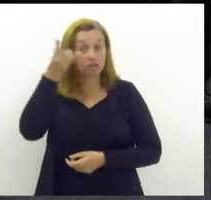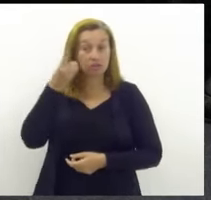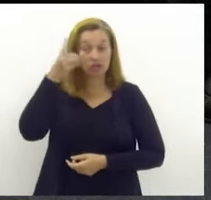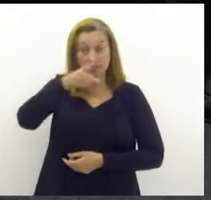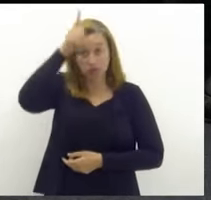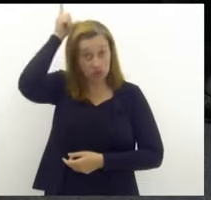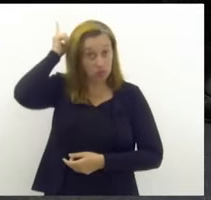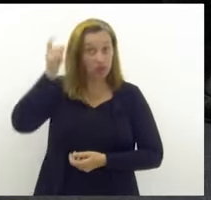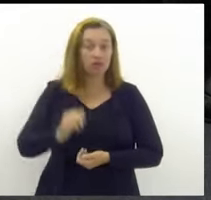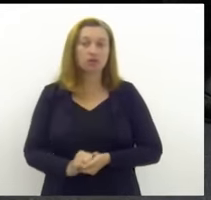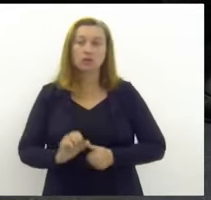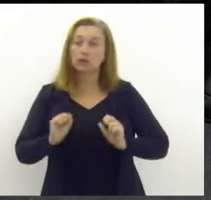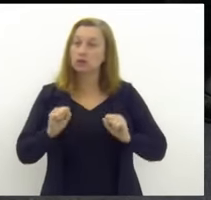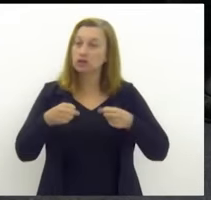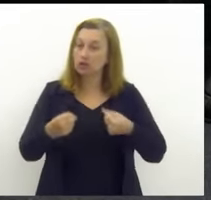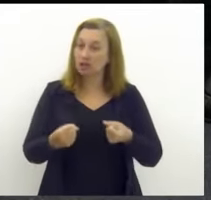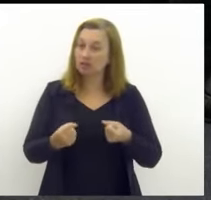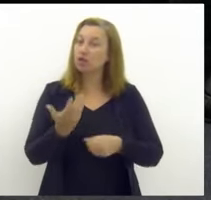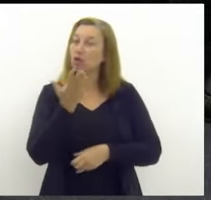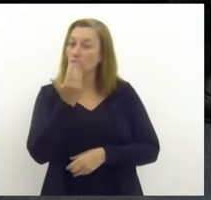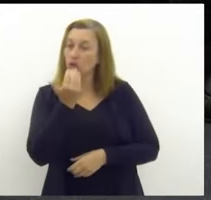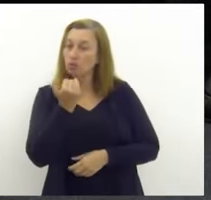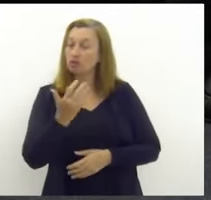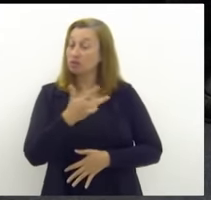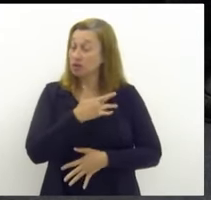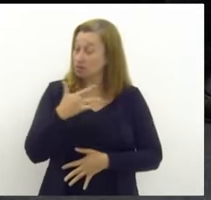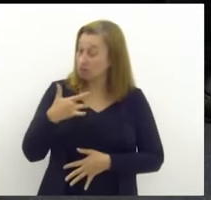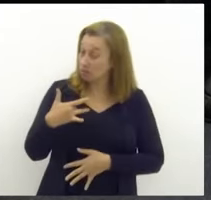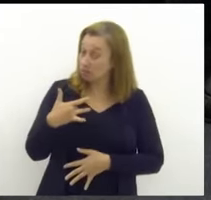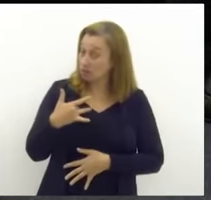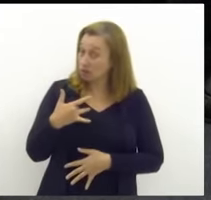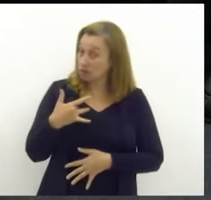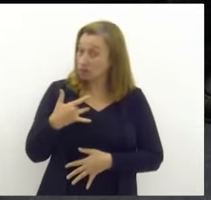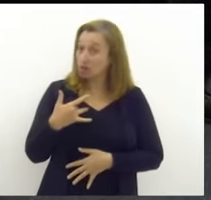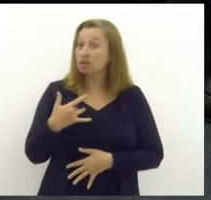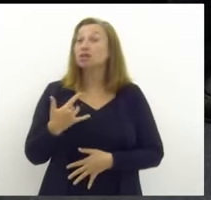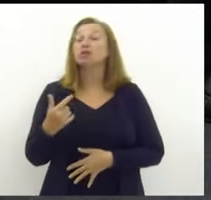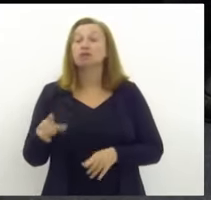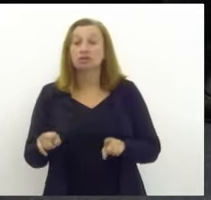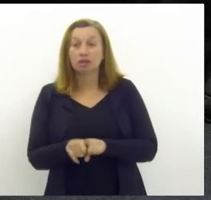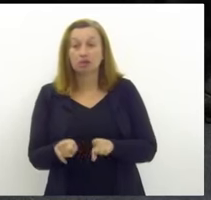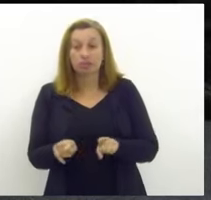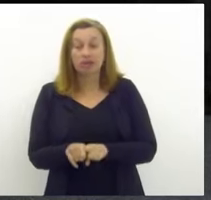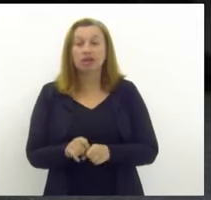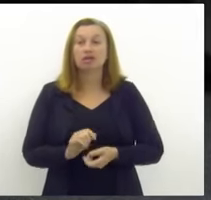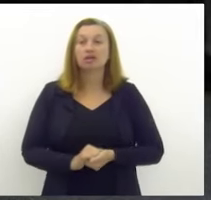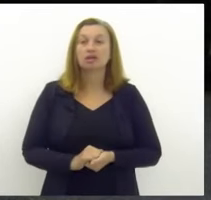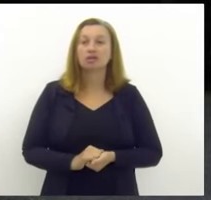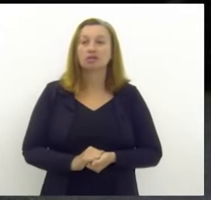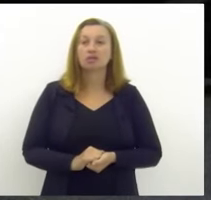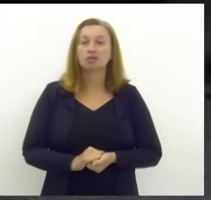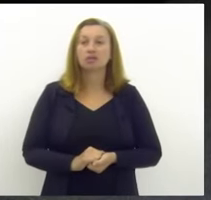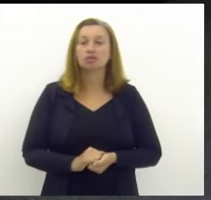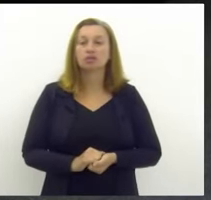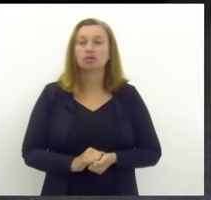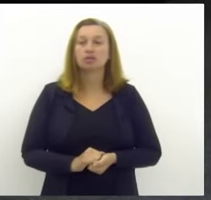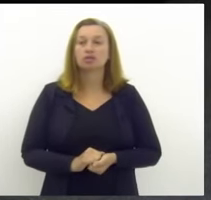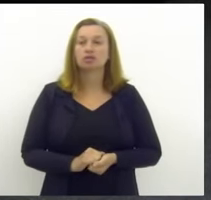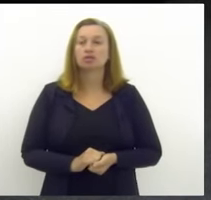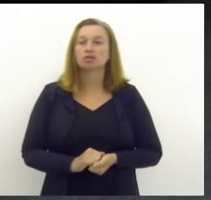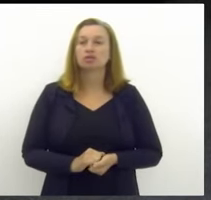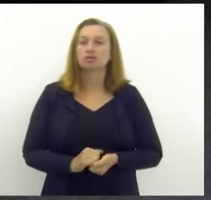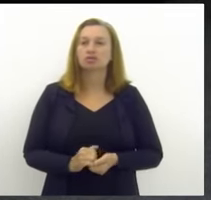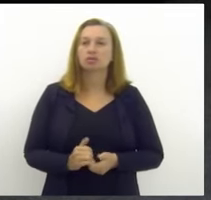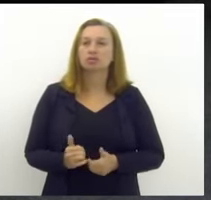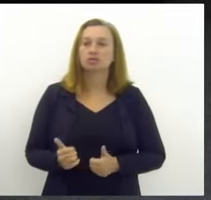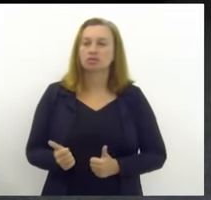Paulo que é um defensor da alimentação saudável e até da taxação dos alimentos que